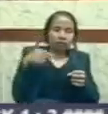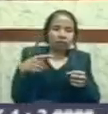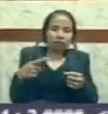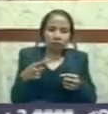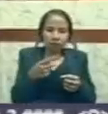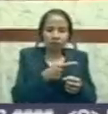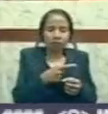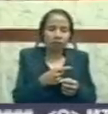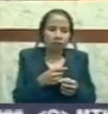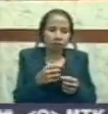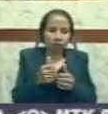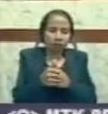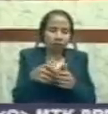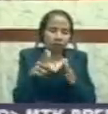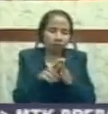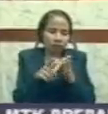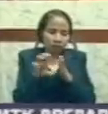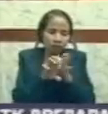Parlamento, que ele tem a Constituição.